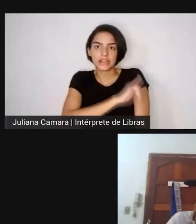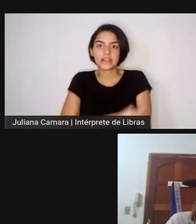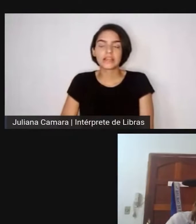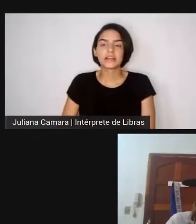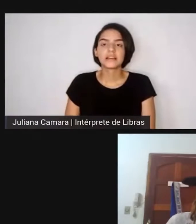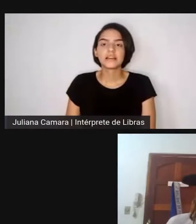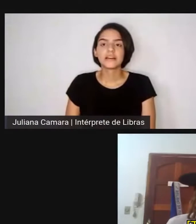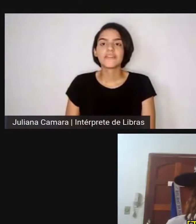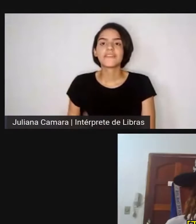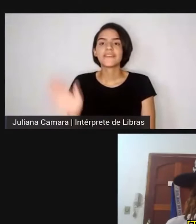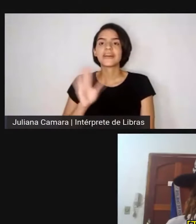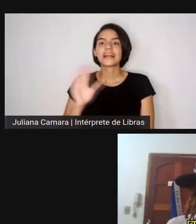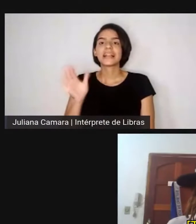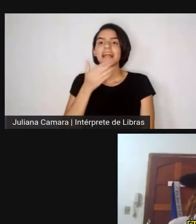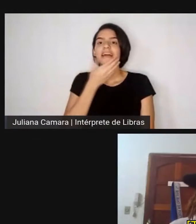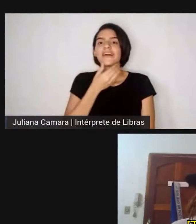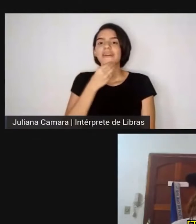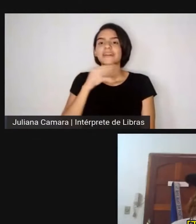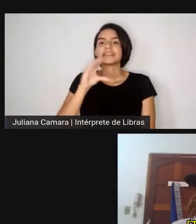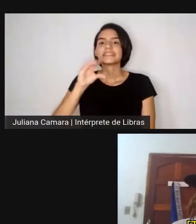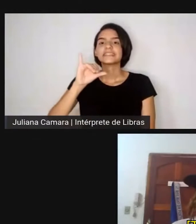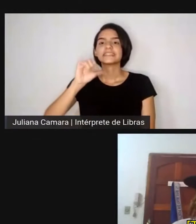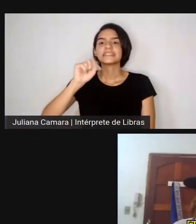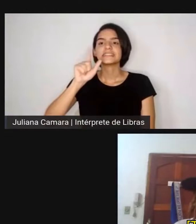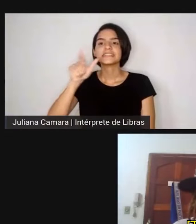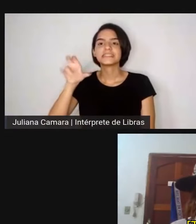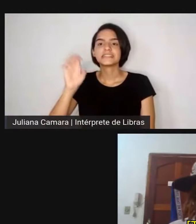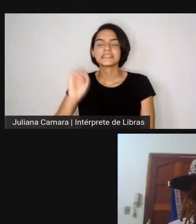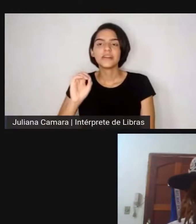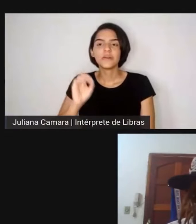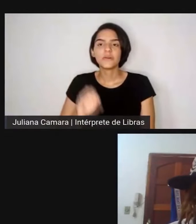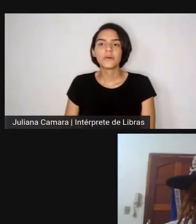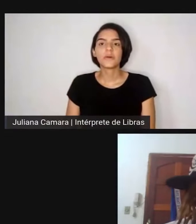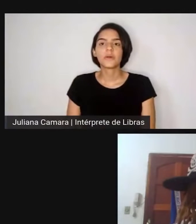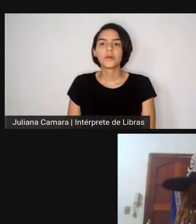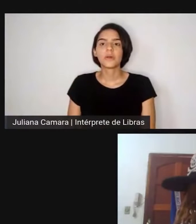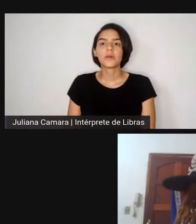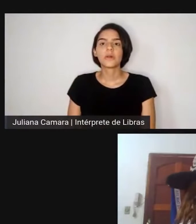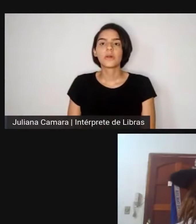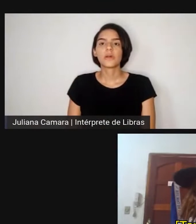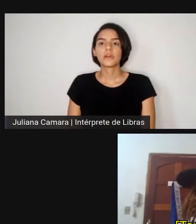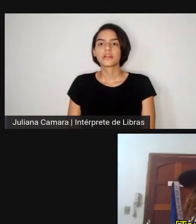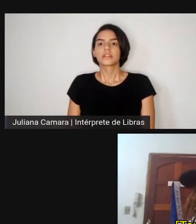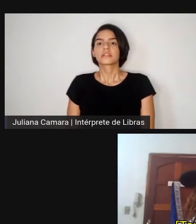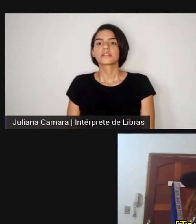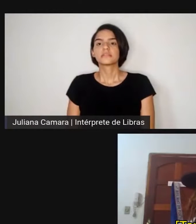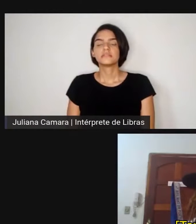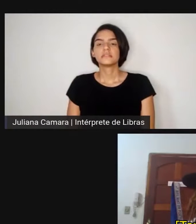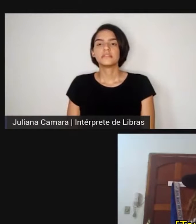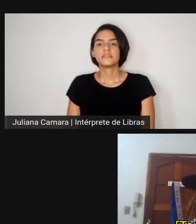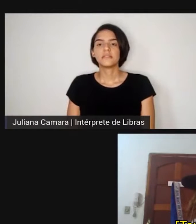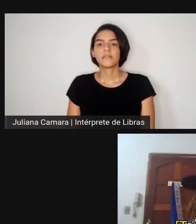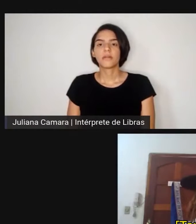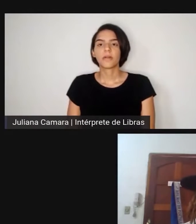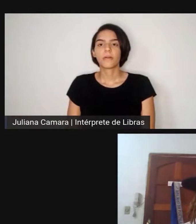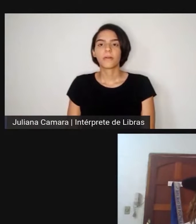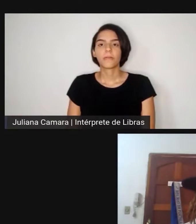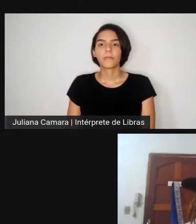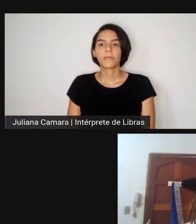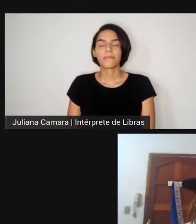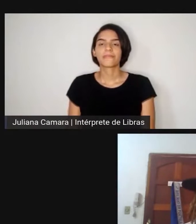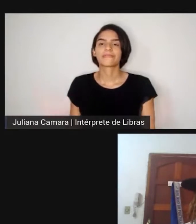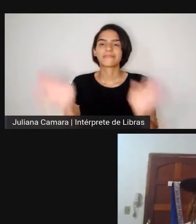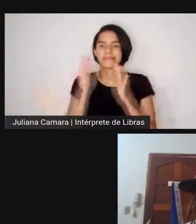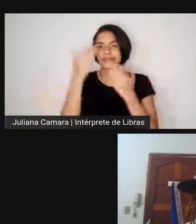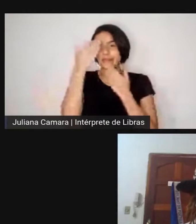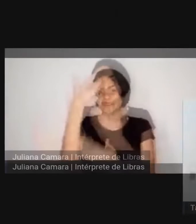tela. Opa! E André, tudo perfeito? Tudo certo. Muito obrigado pelo convite de